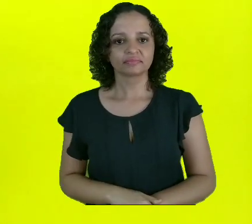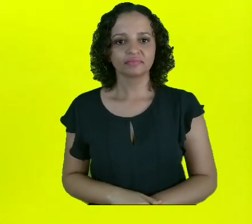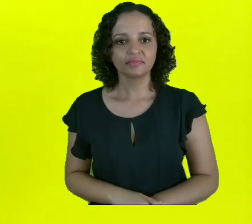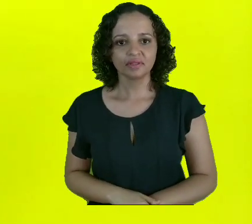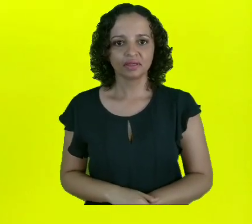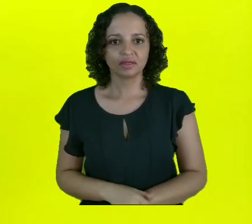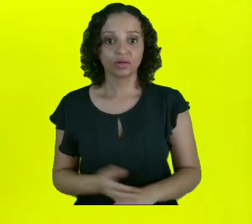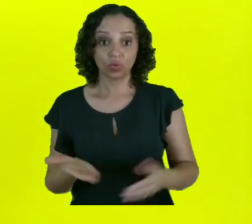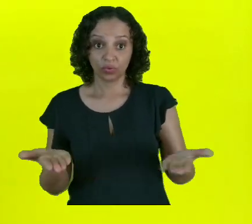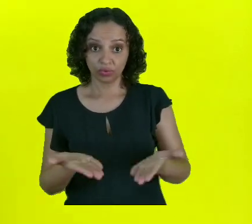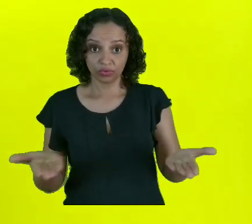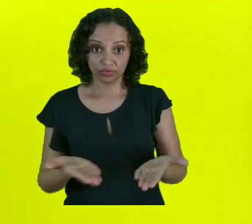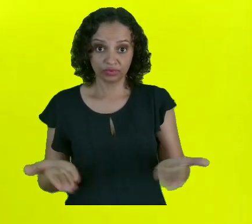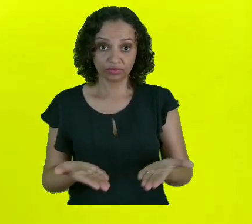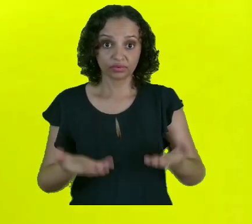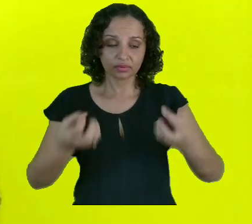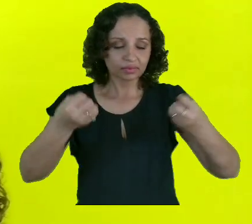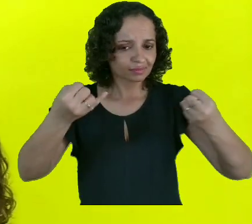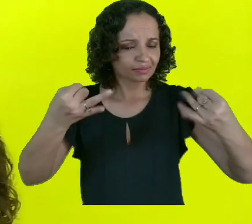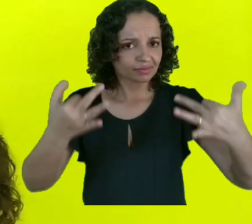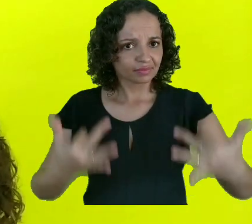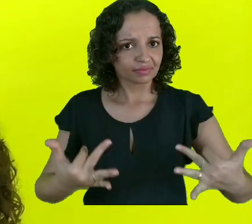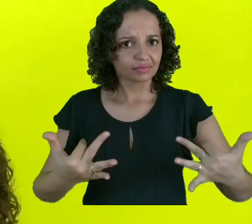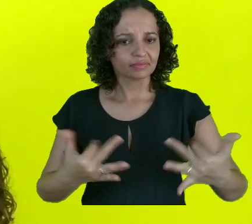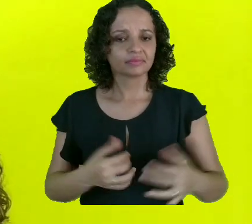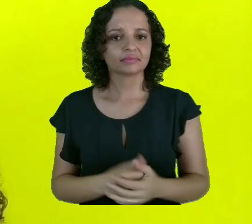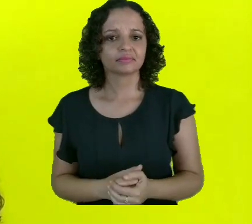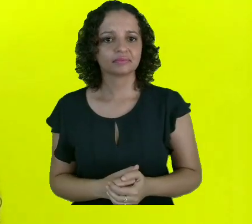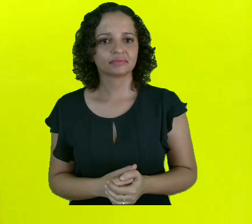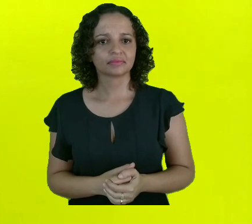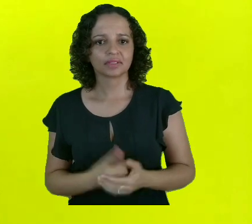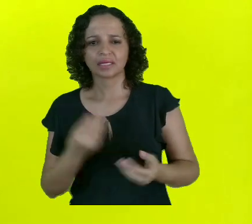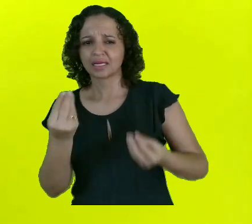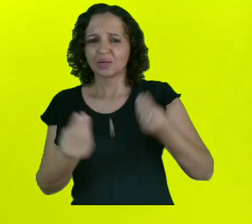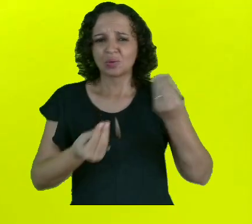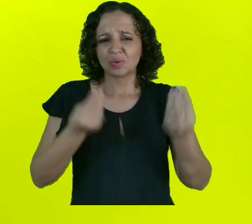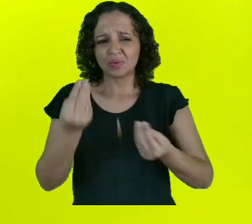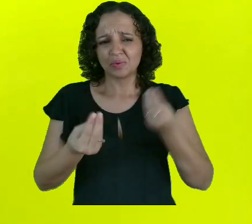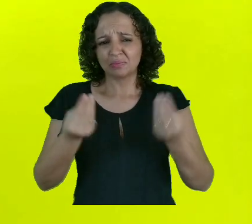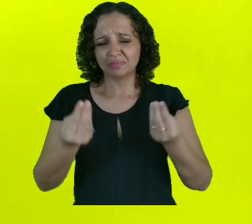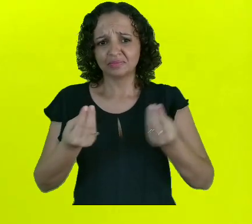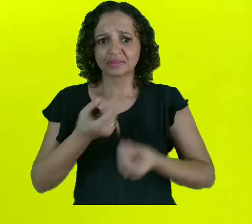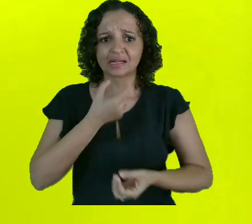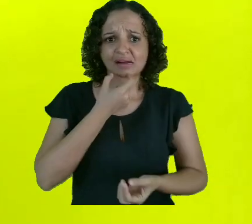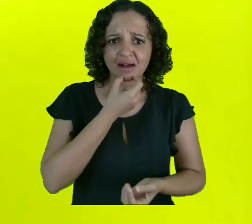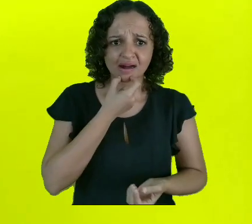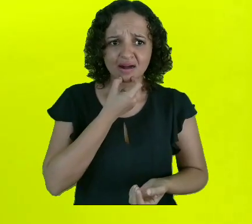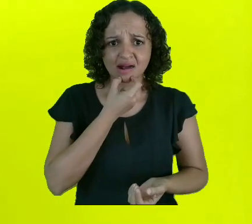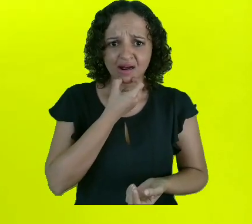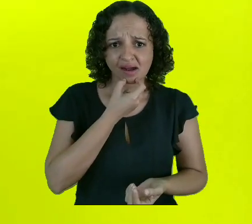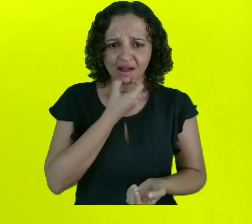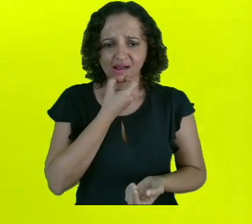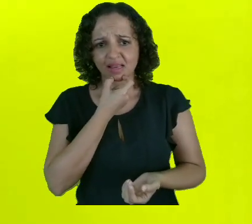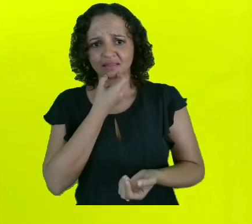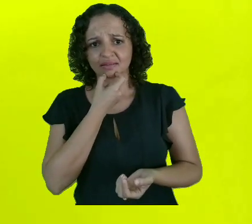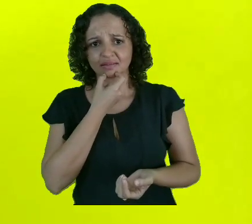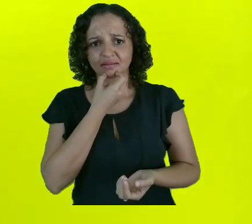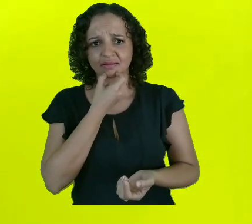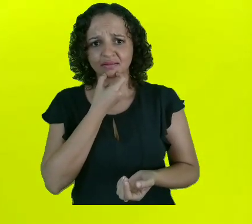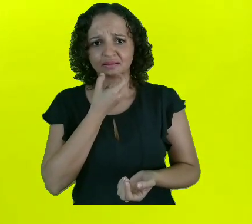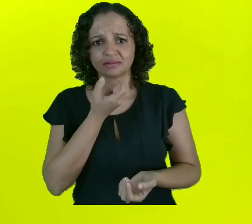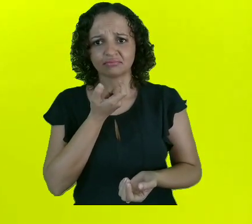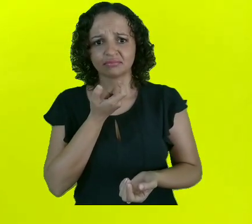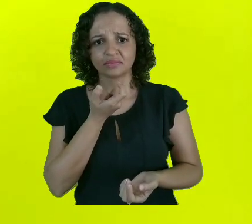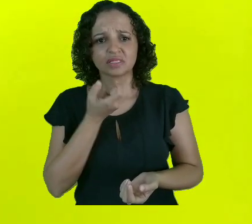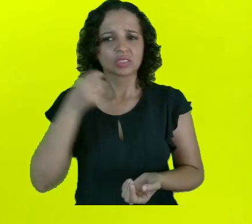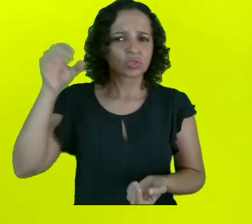um pouquinho com vocês hoje sobre essa questão. Como funciona o ensino de línguas orais para